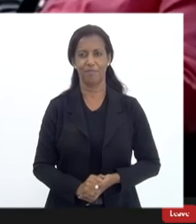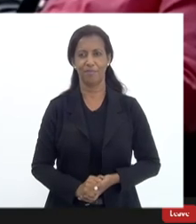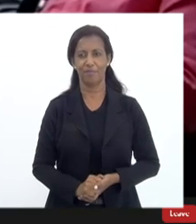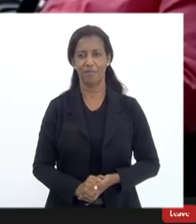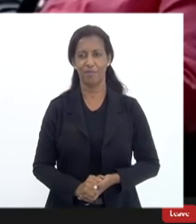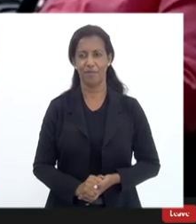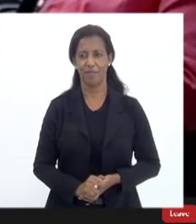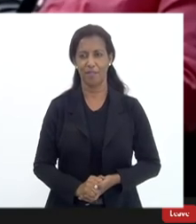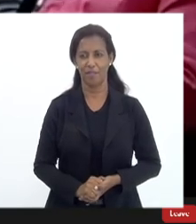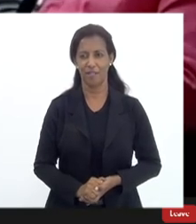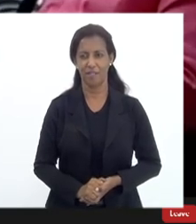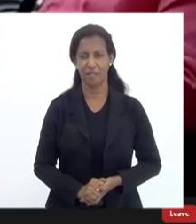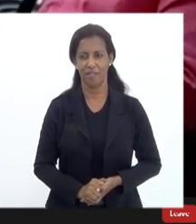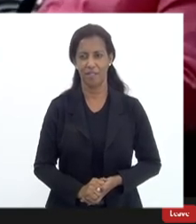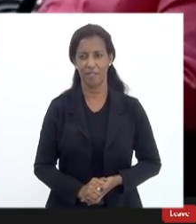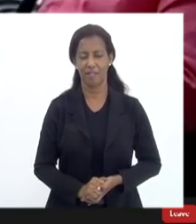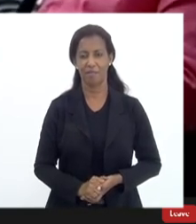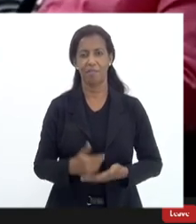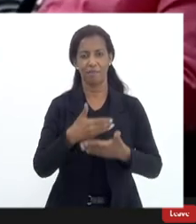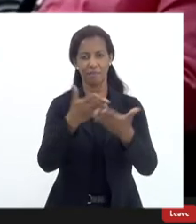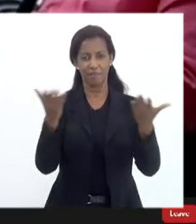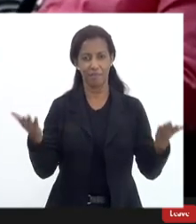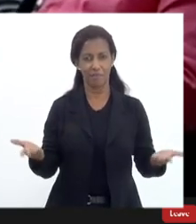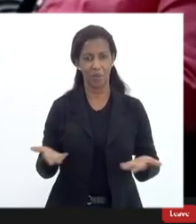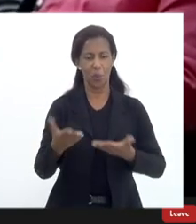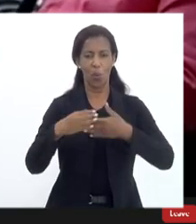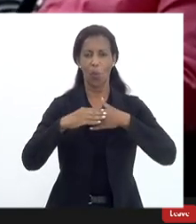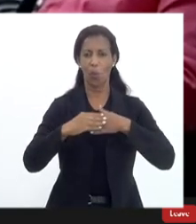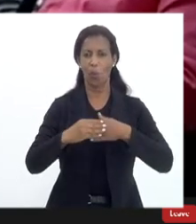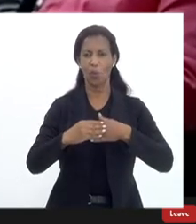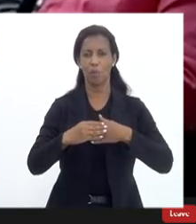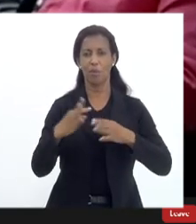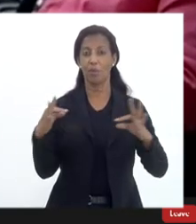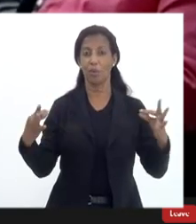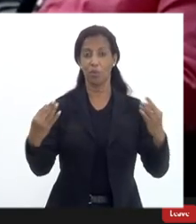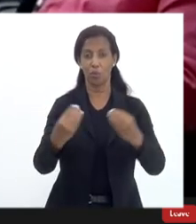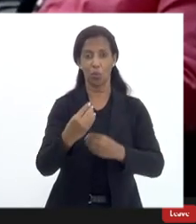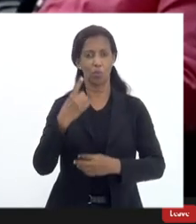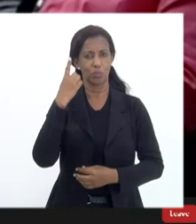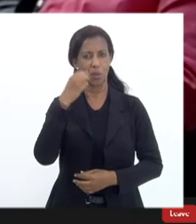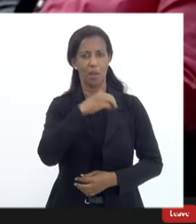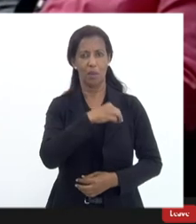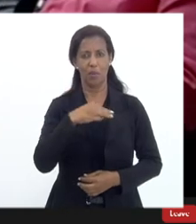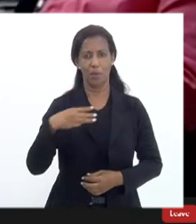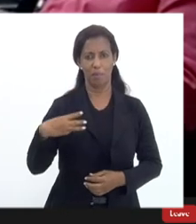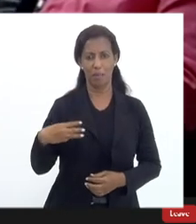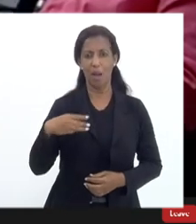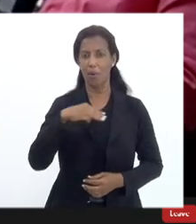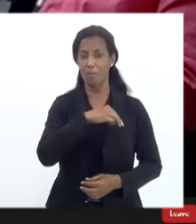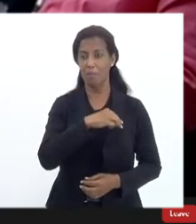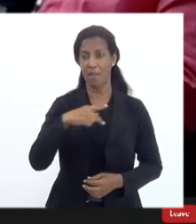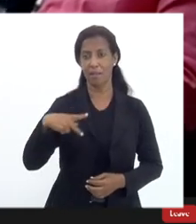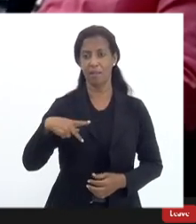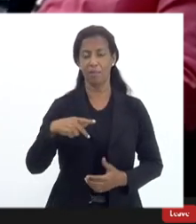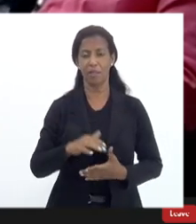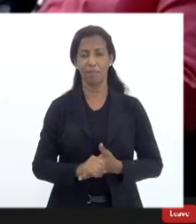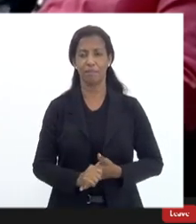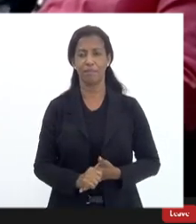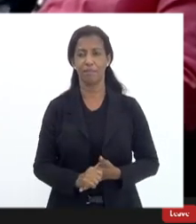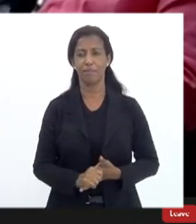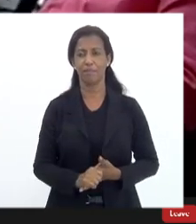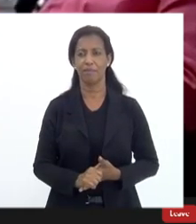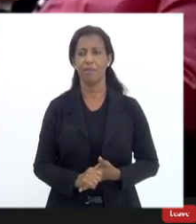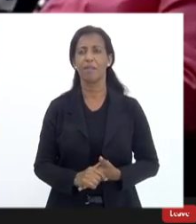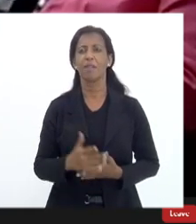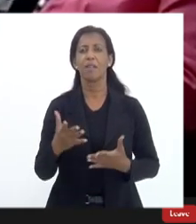cumprimentando a senhoria, cumprimento a todos os presentes, ao Ministério Público, à Defensoria e ao